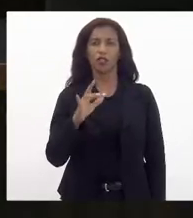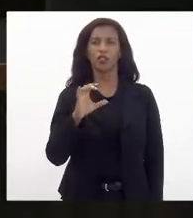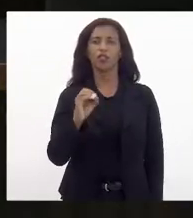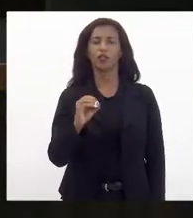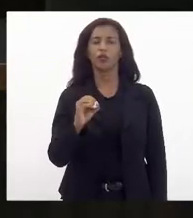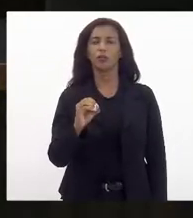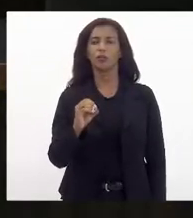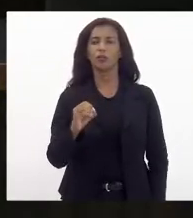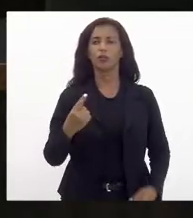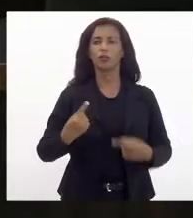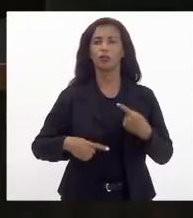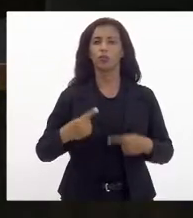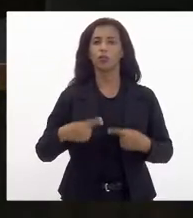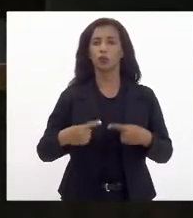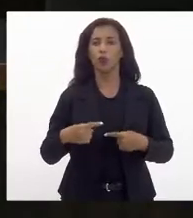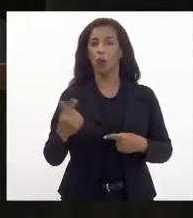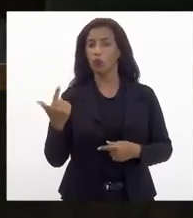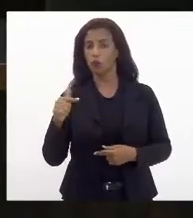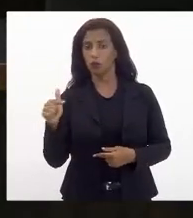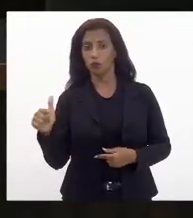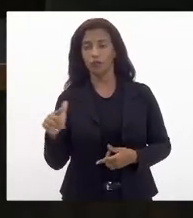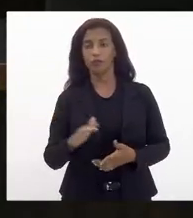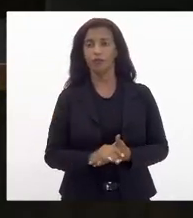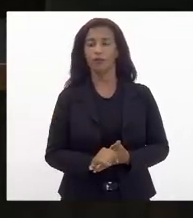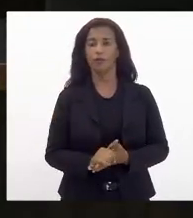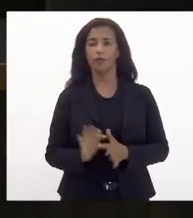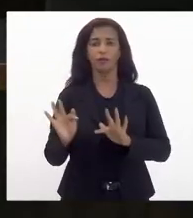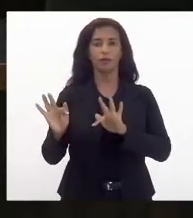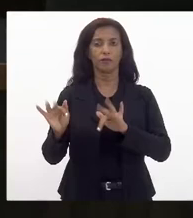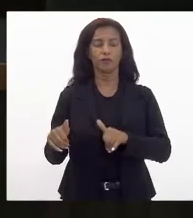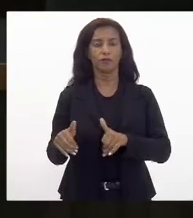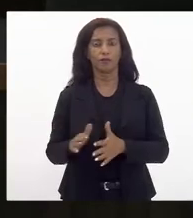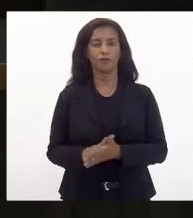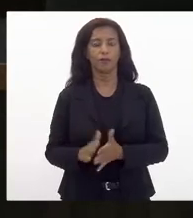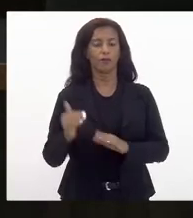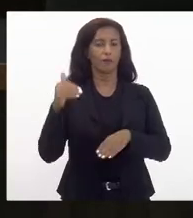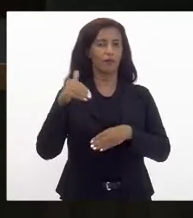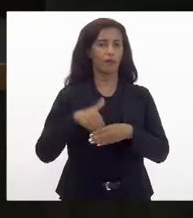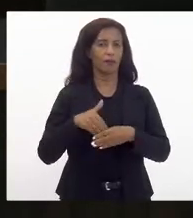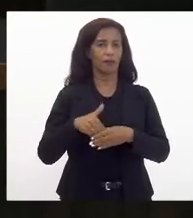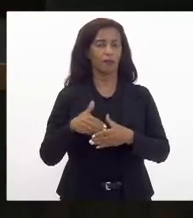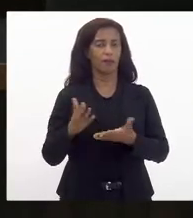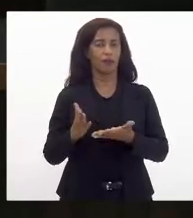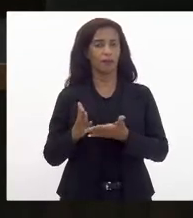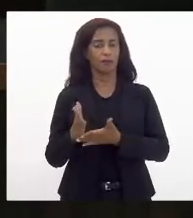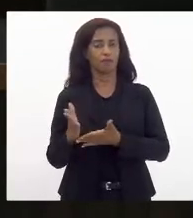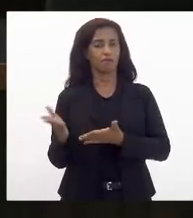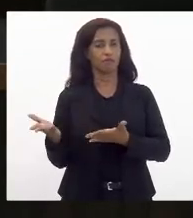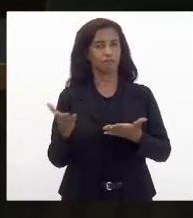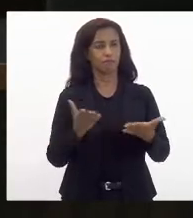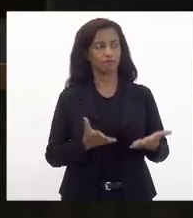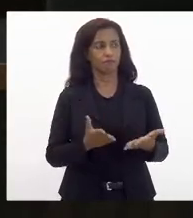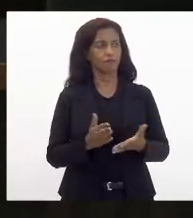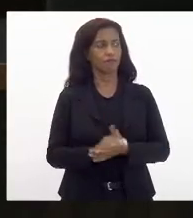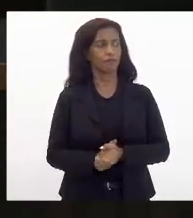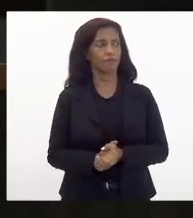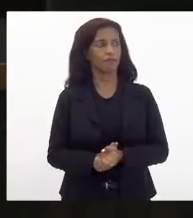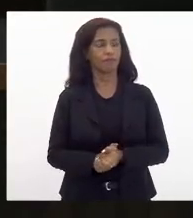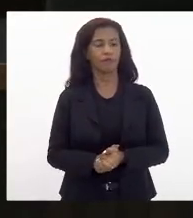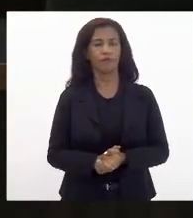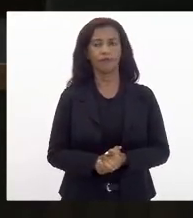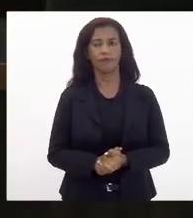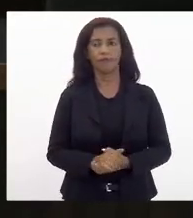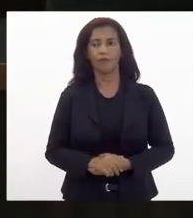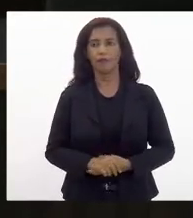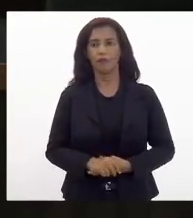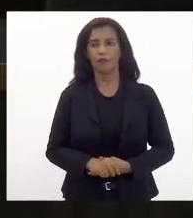para a discussão não havendo Quem Queira discutir encerrada a discussão e votação seus que a própria nesse Como estão aprovado vai